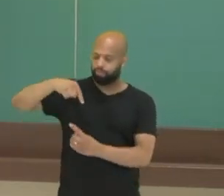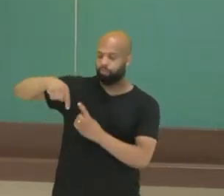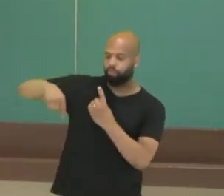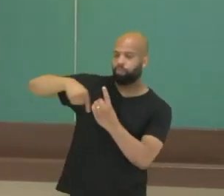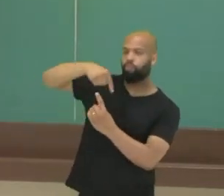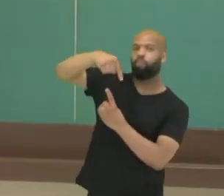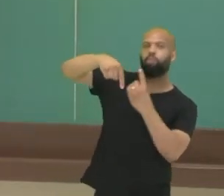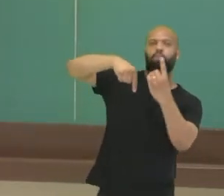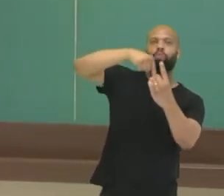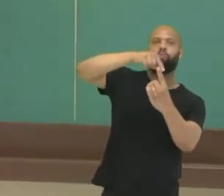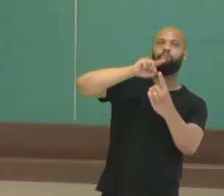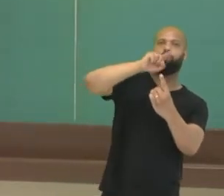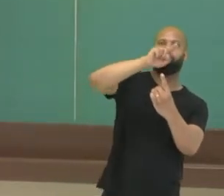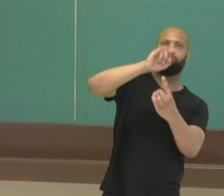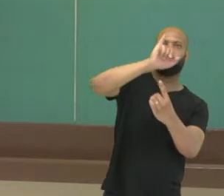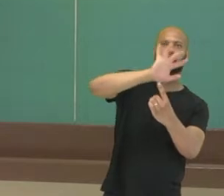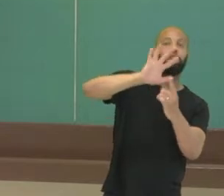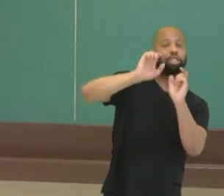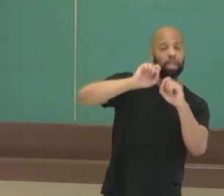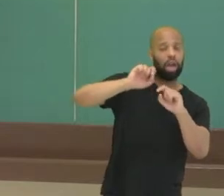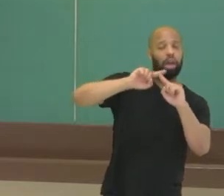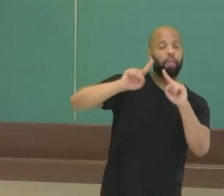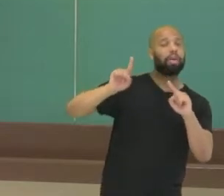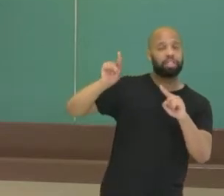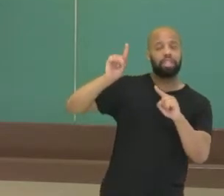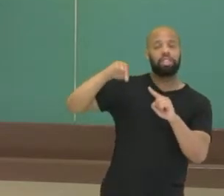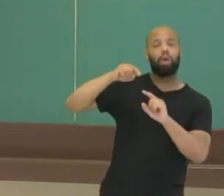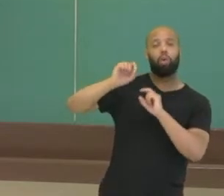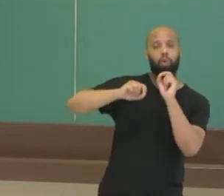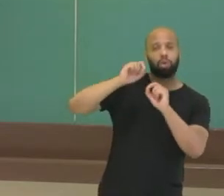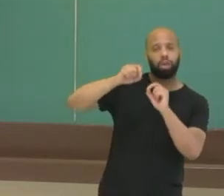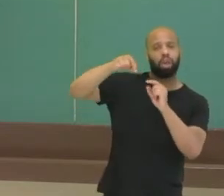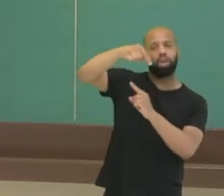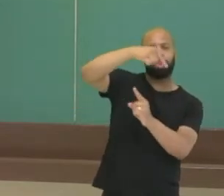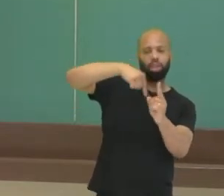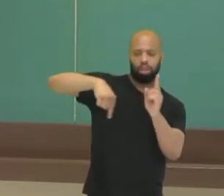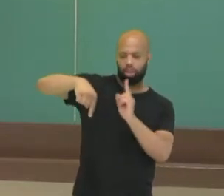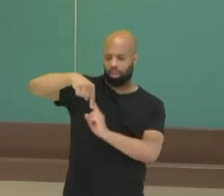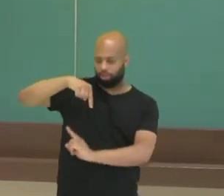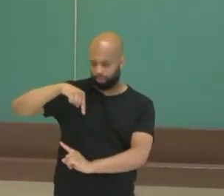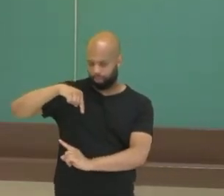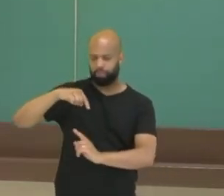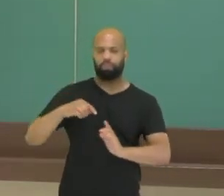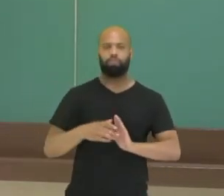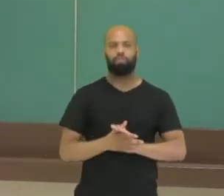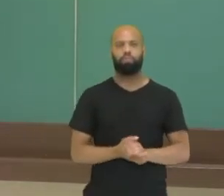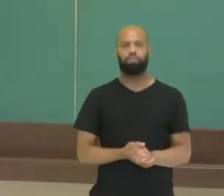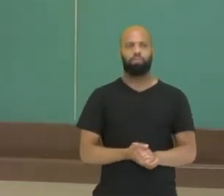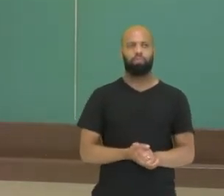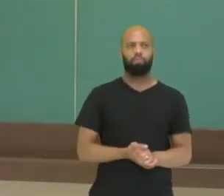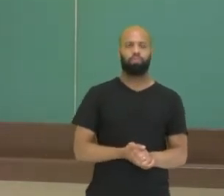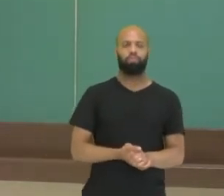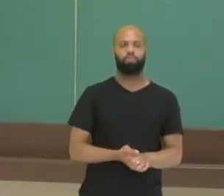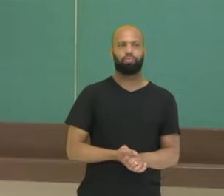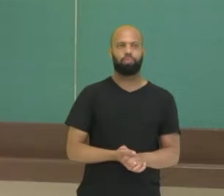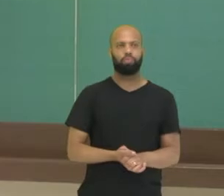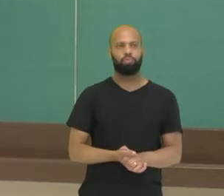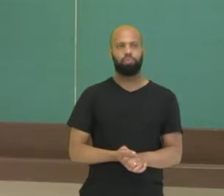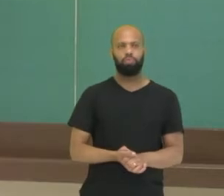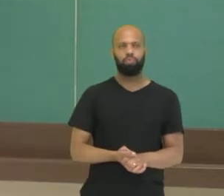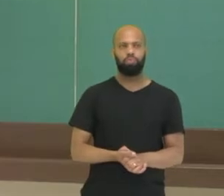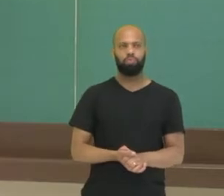rotação da figura B, só que 210 graus no sentido anti-horário, que é o sentido contrário aos ponteiros do